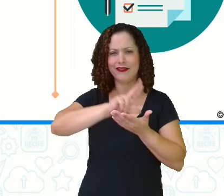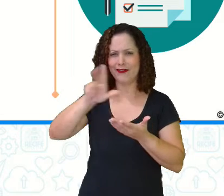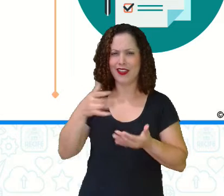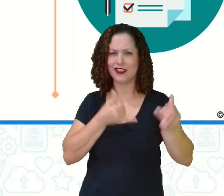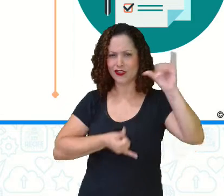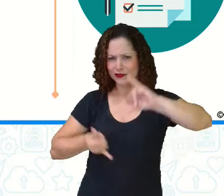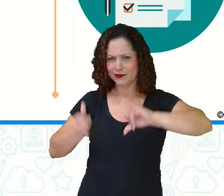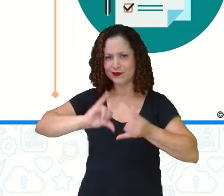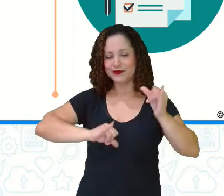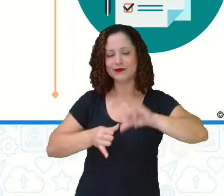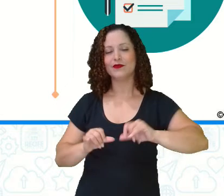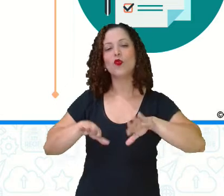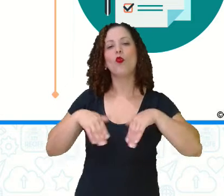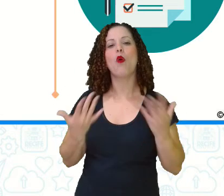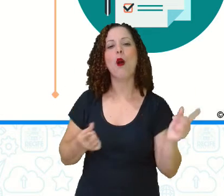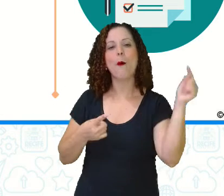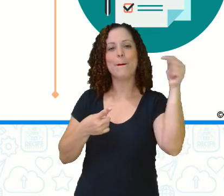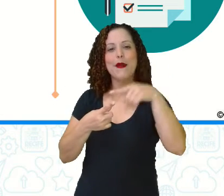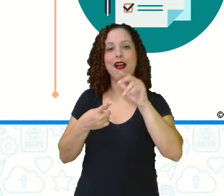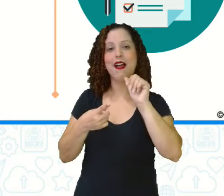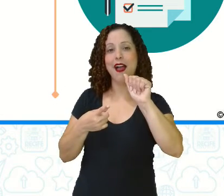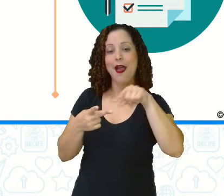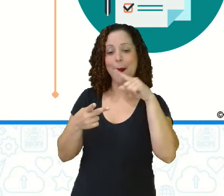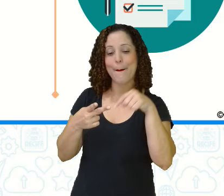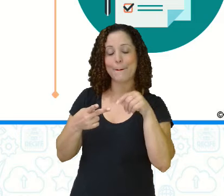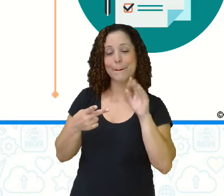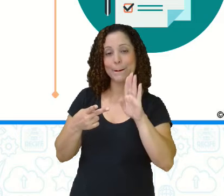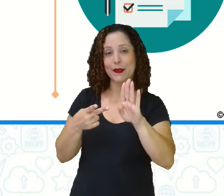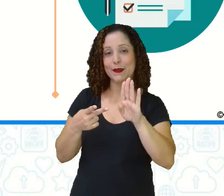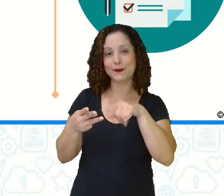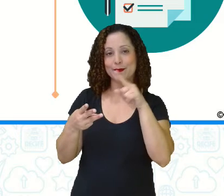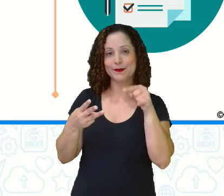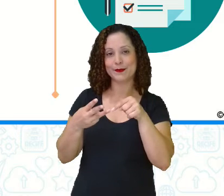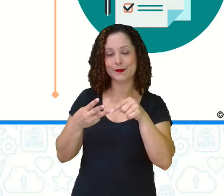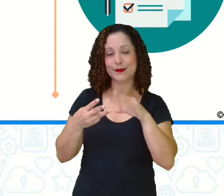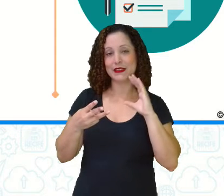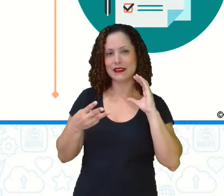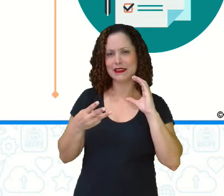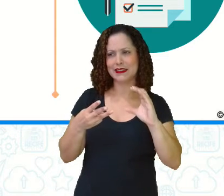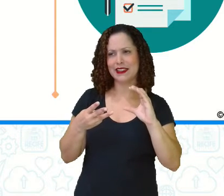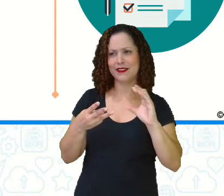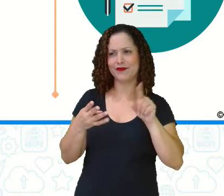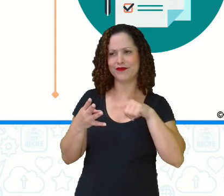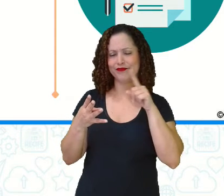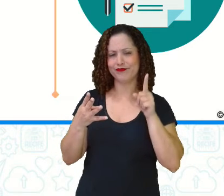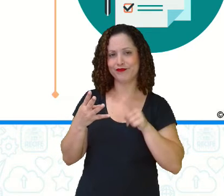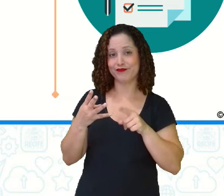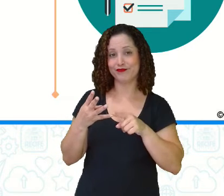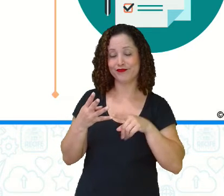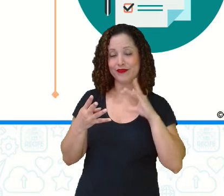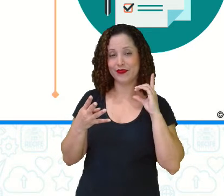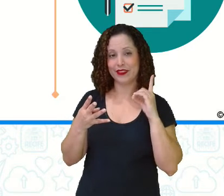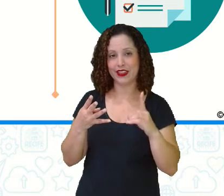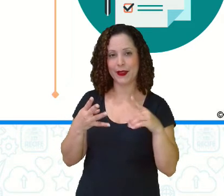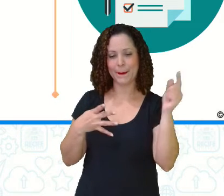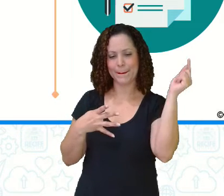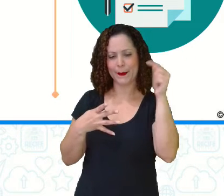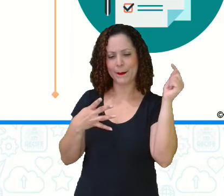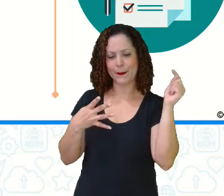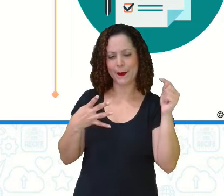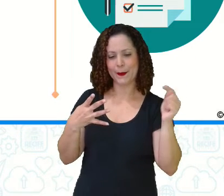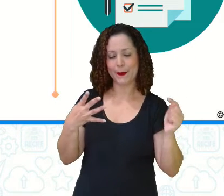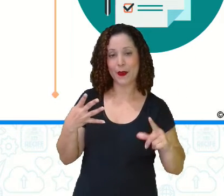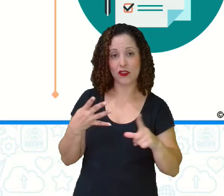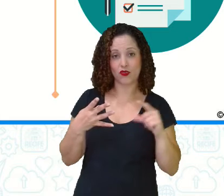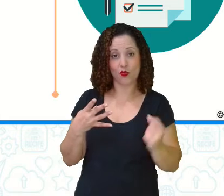da letra A, litosfera, letra B, atmosfera, letra C, biosfera ou letra